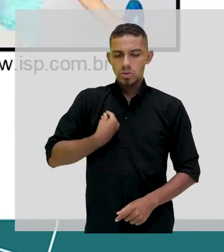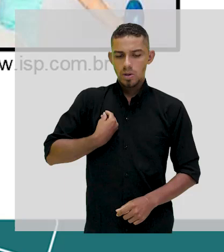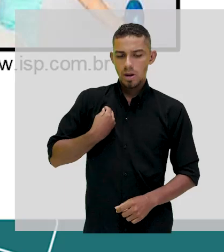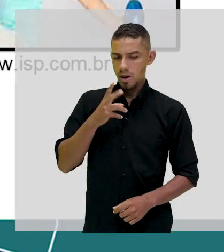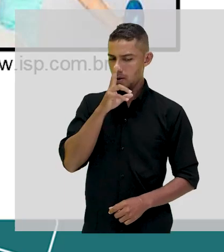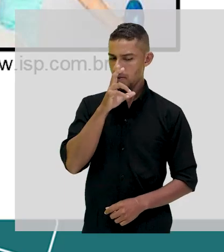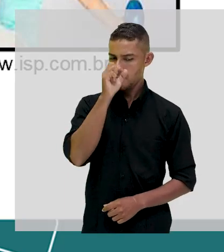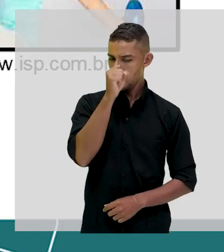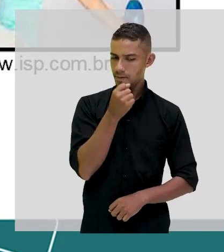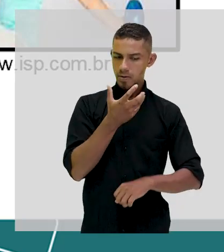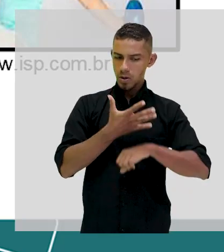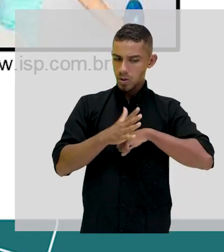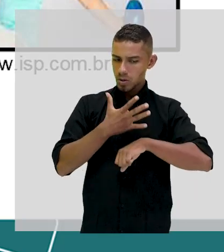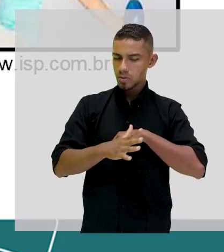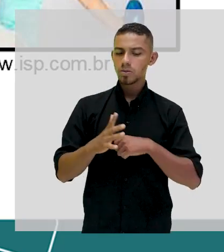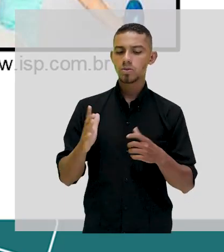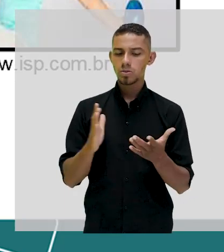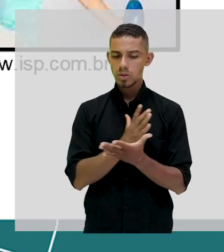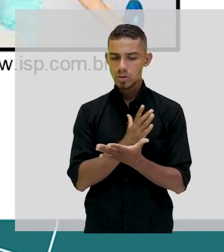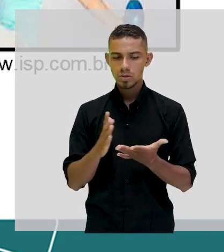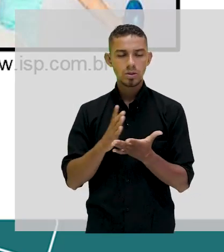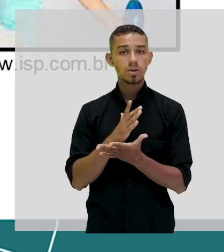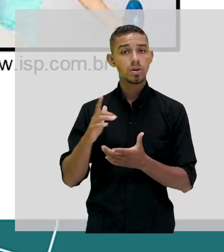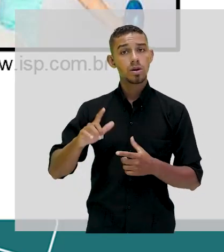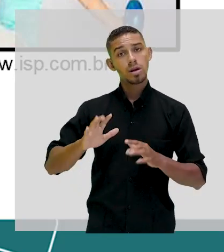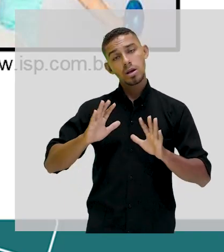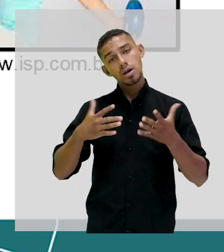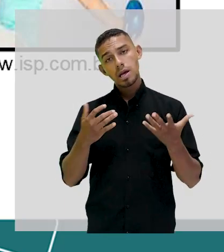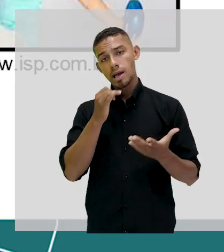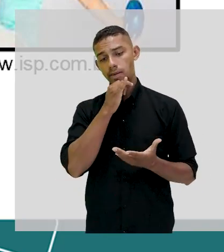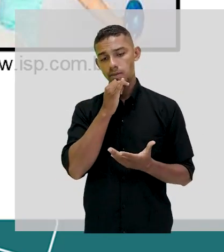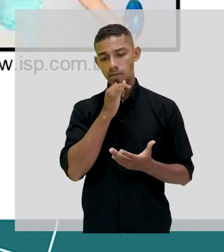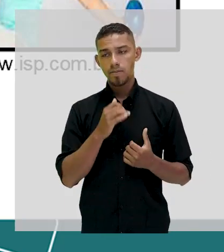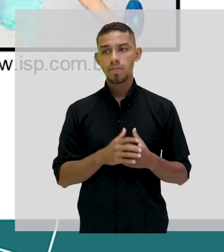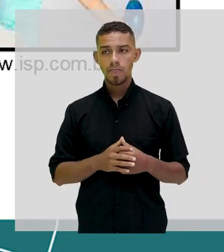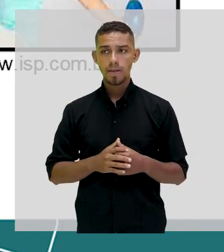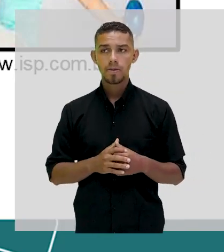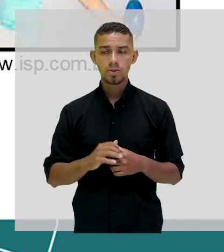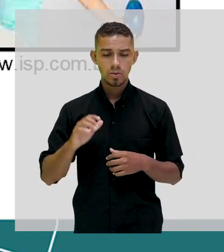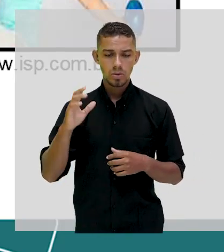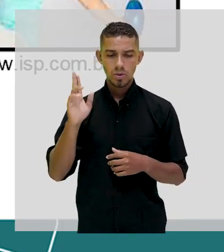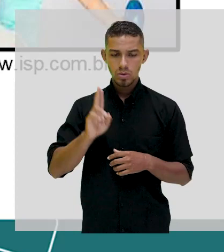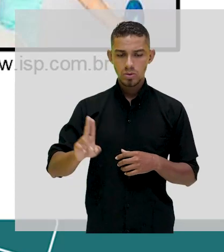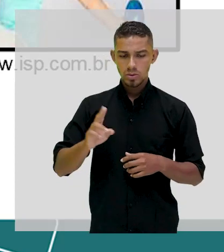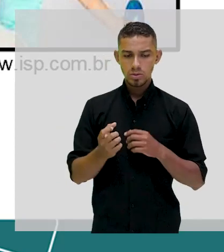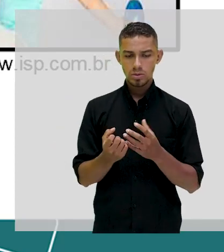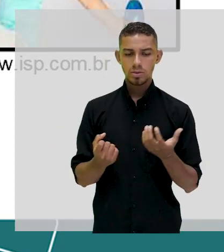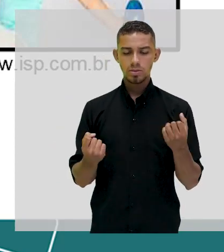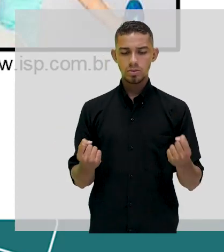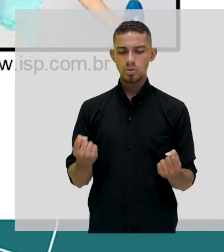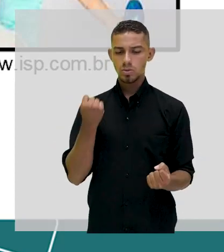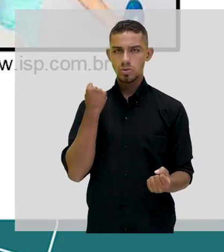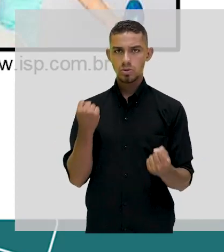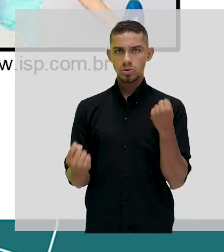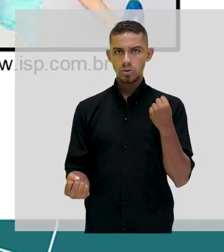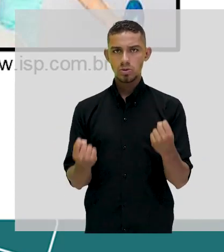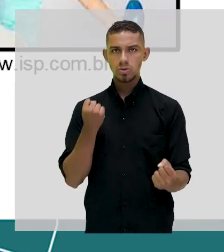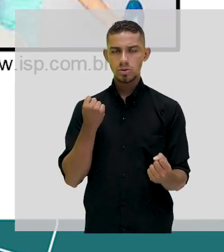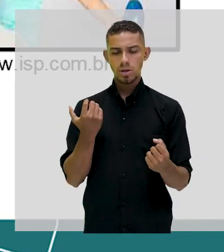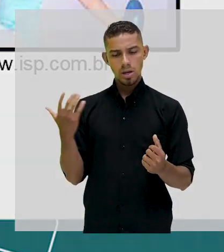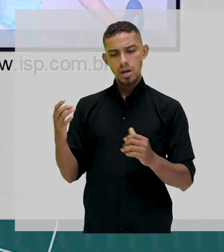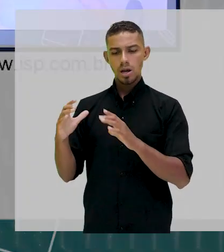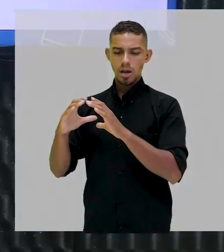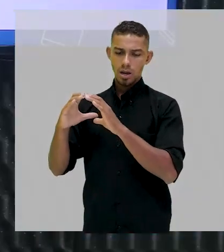força para executar alguns movimentos. Ao invés daquelas anilhas que são utilizadas na musculação, né?